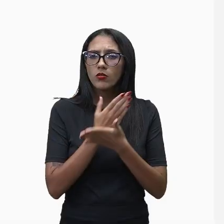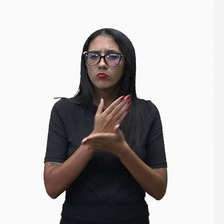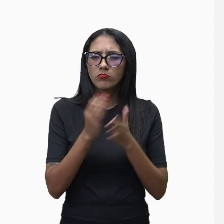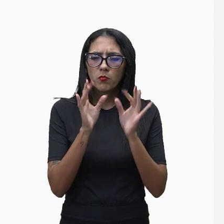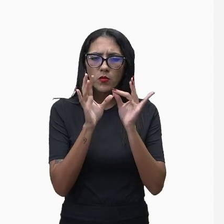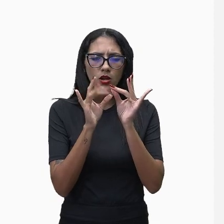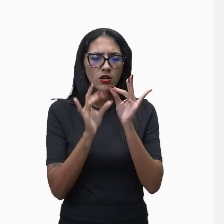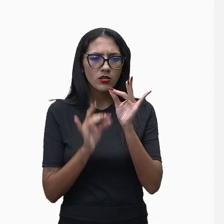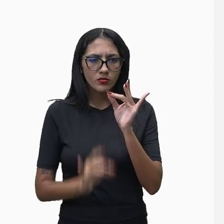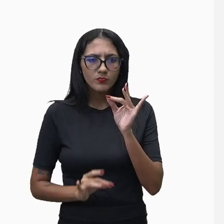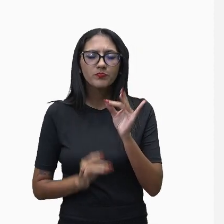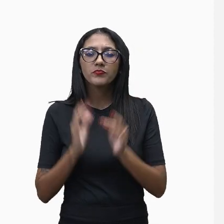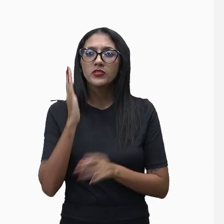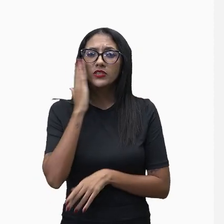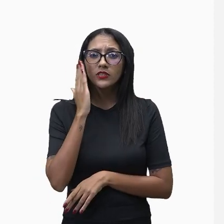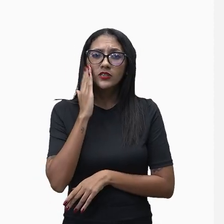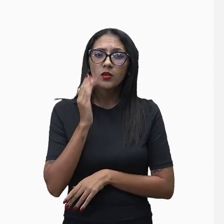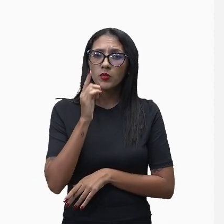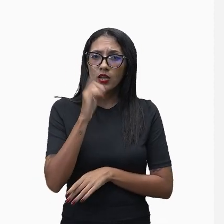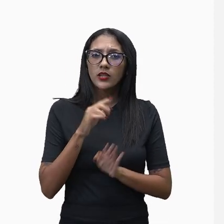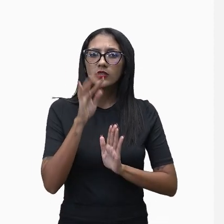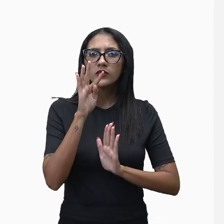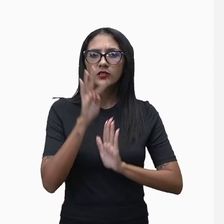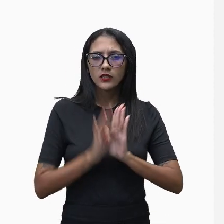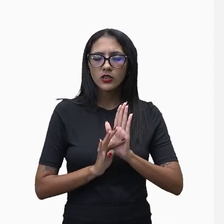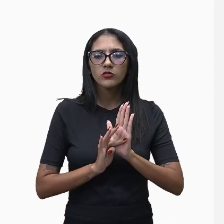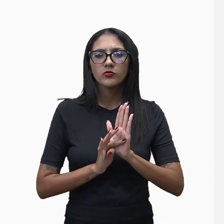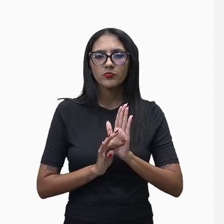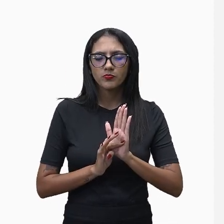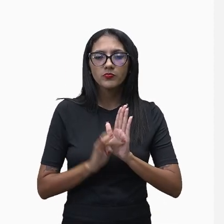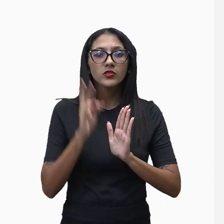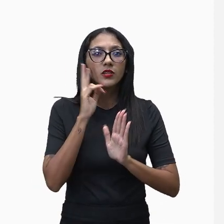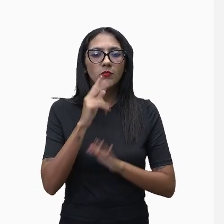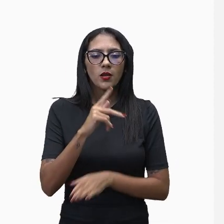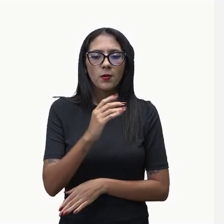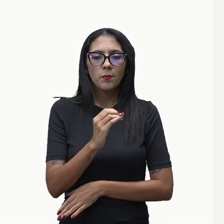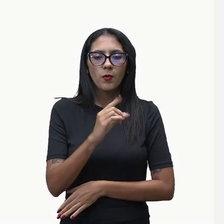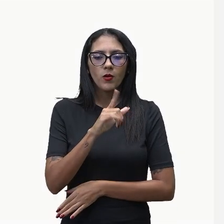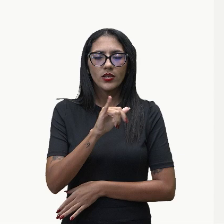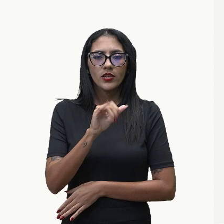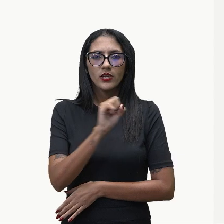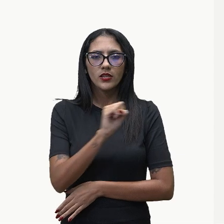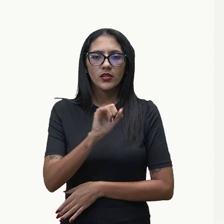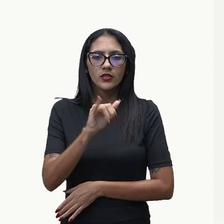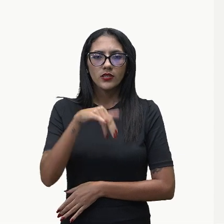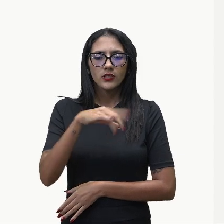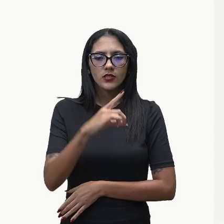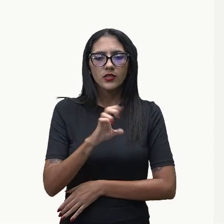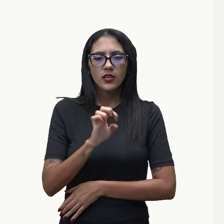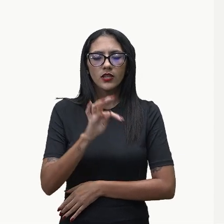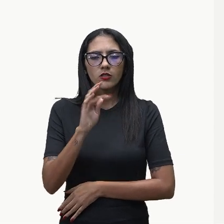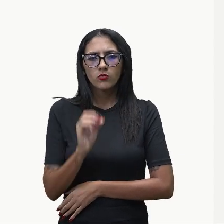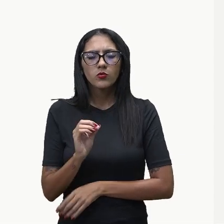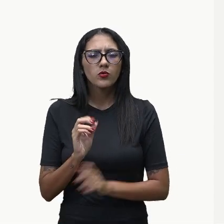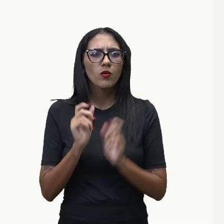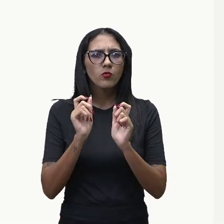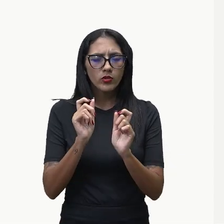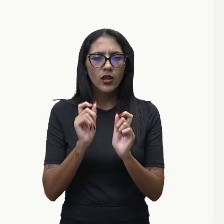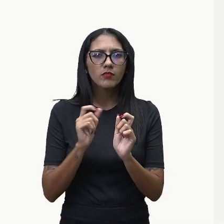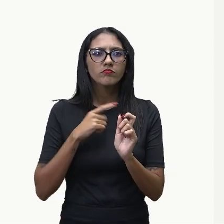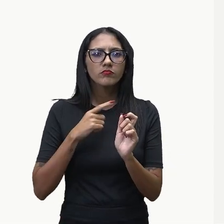texto ele traz essa figura de linguagem, lembrem que o polissíndeto vai ter exatamente